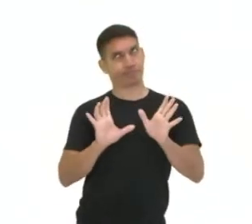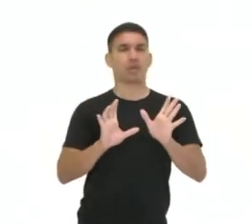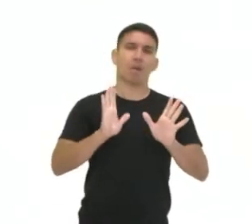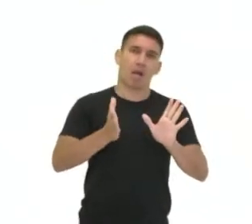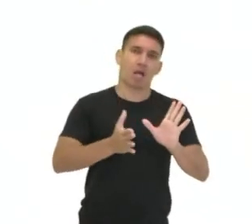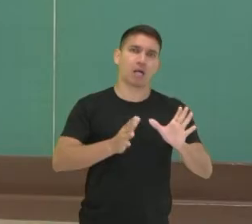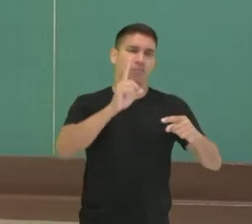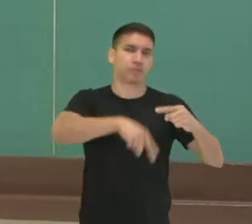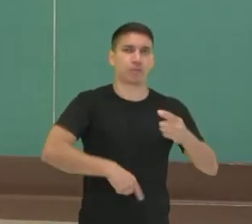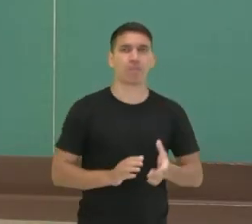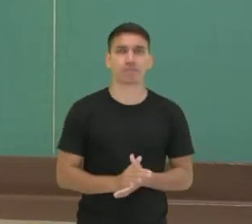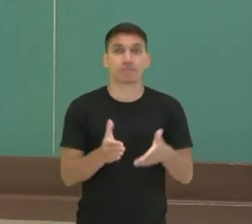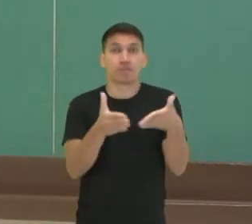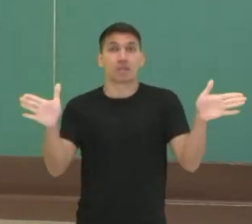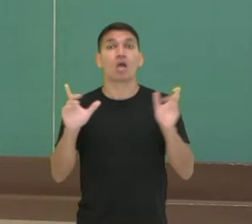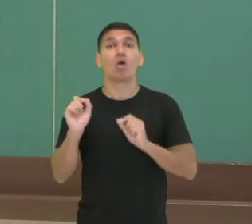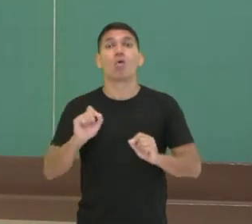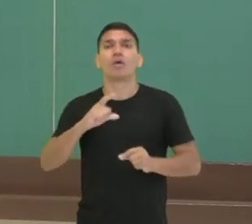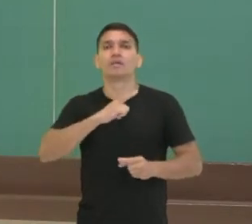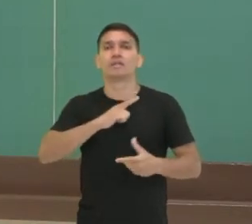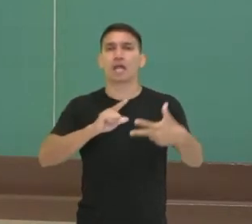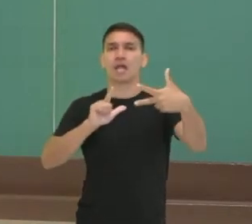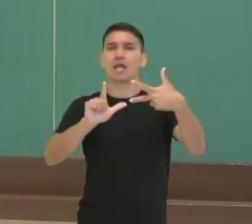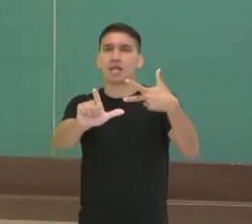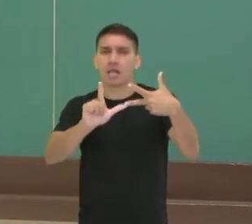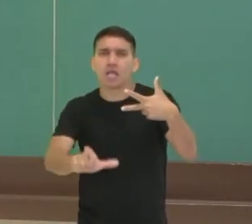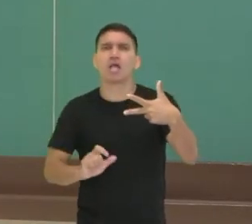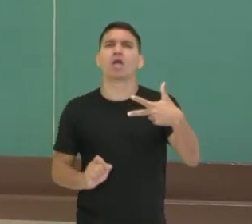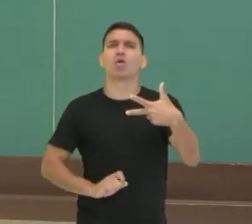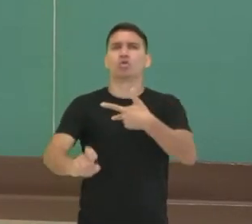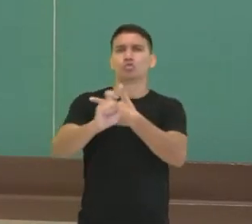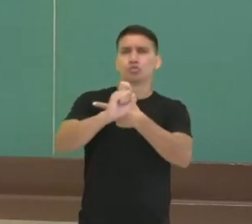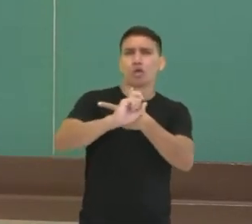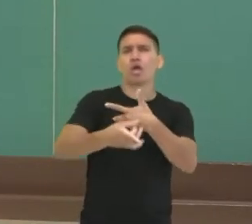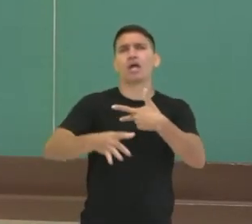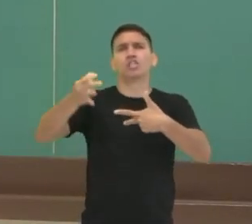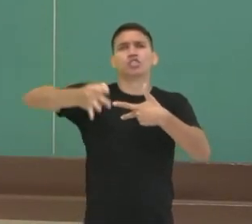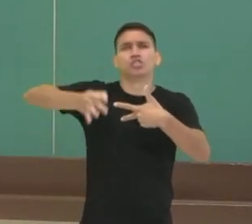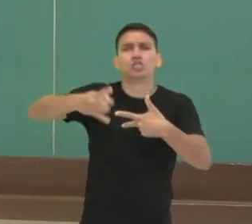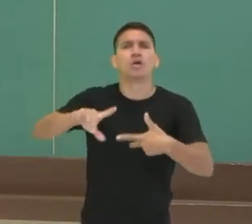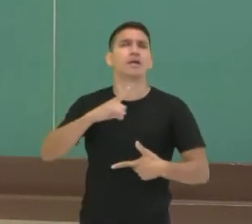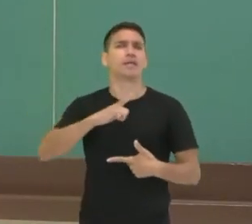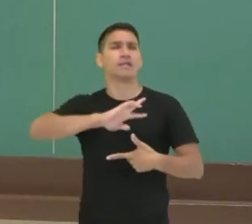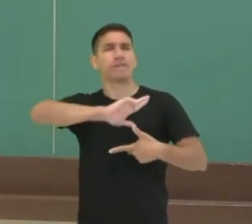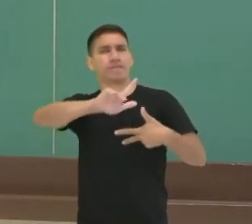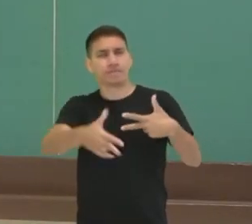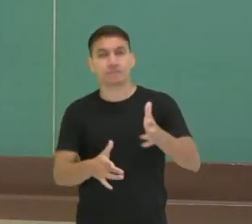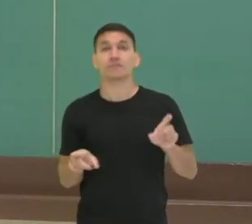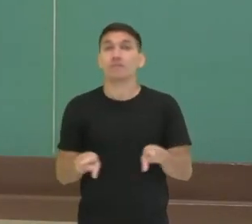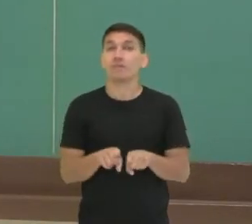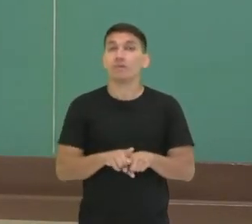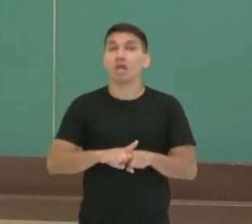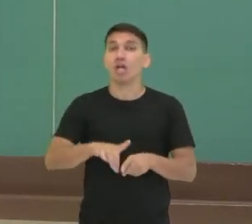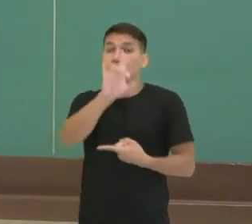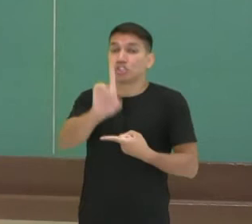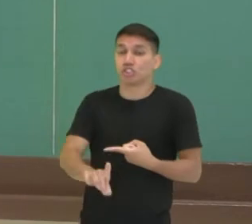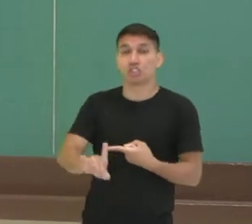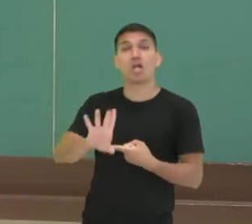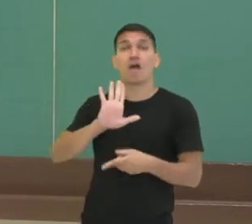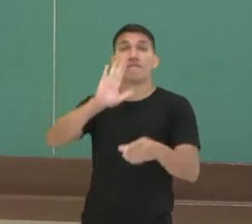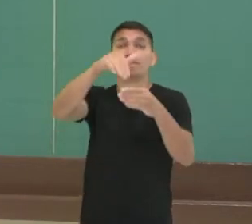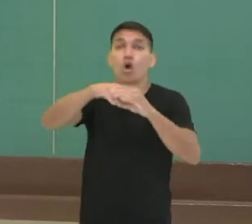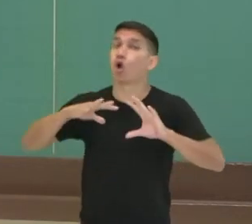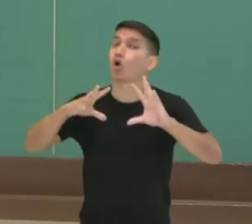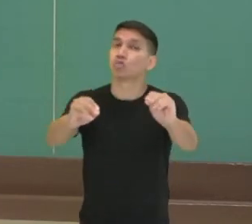poderes, executivo, legislativo, o judiciário, e o direito a voto a todos os brasileiros, desde que